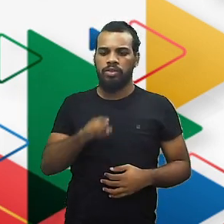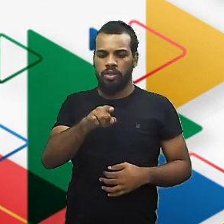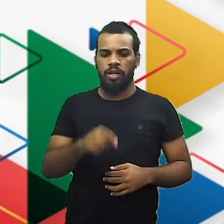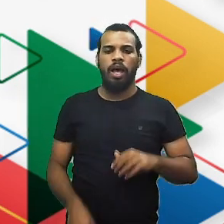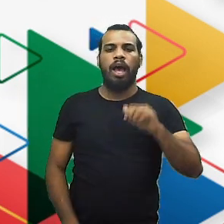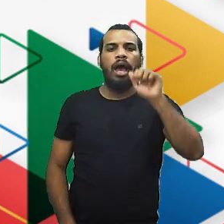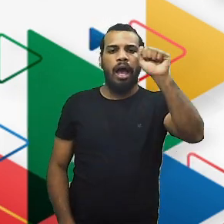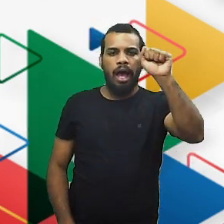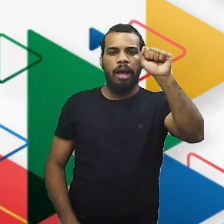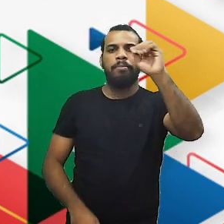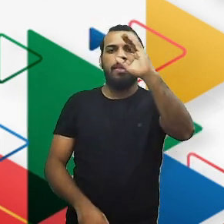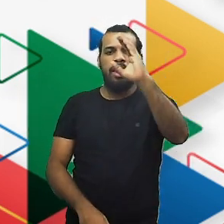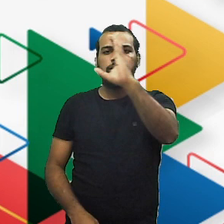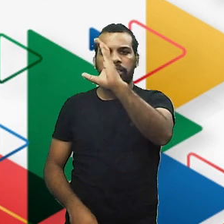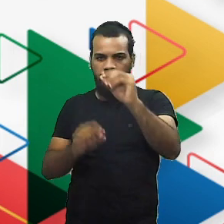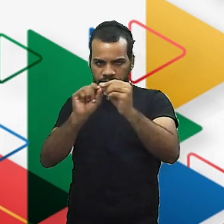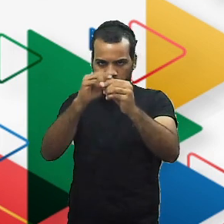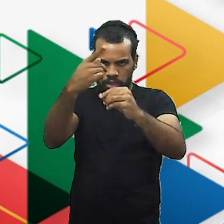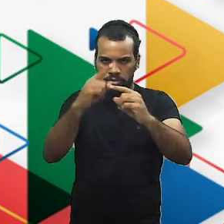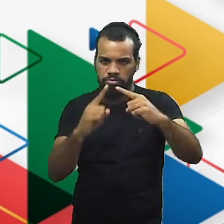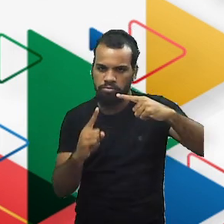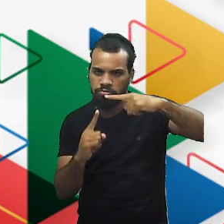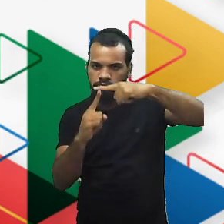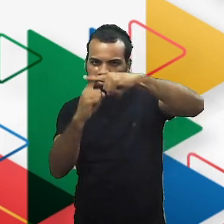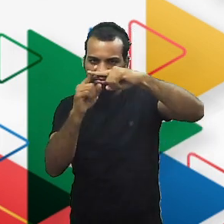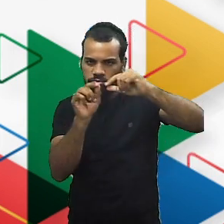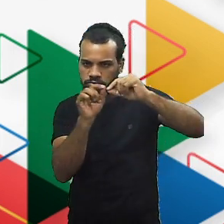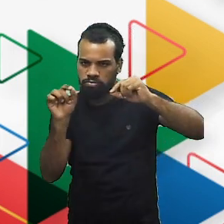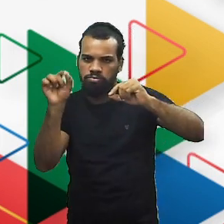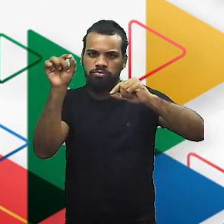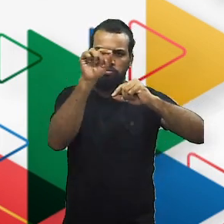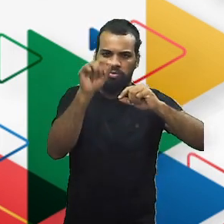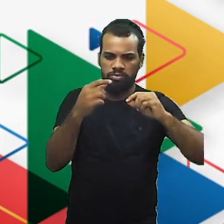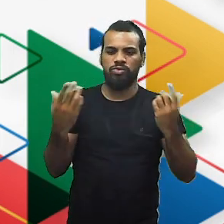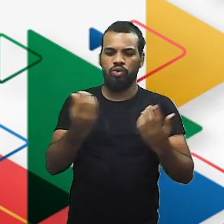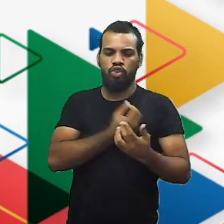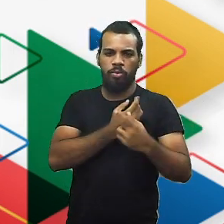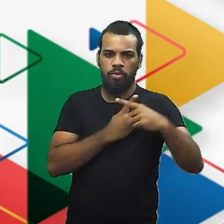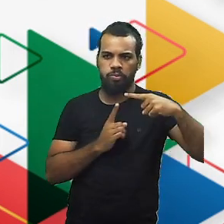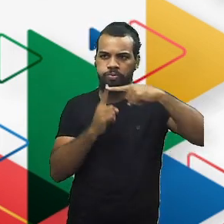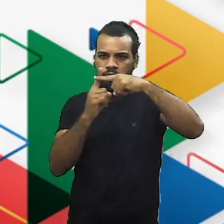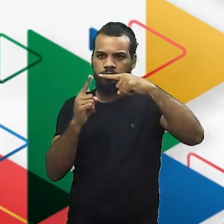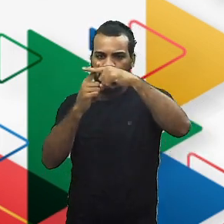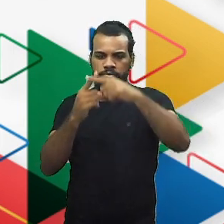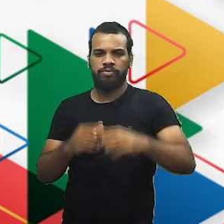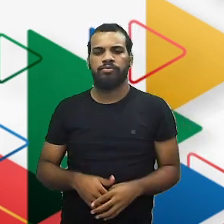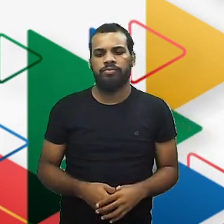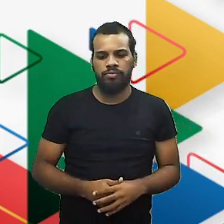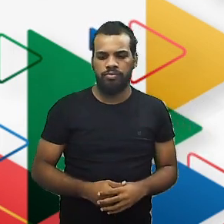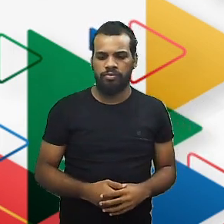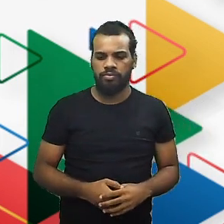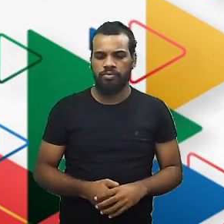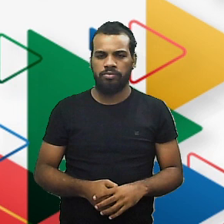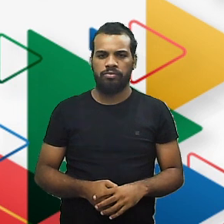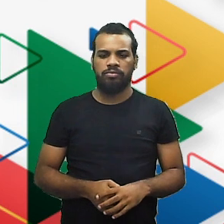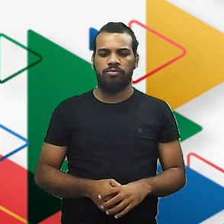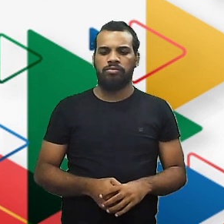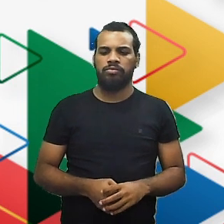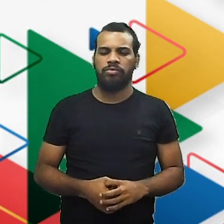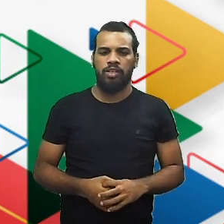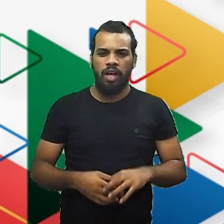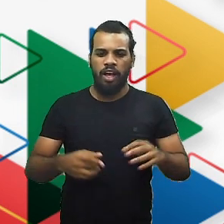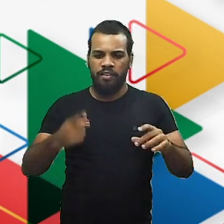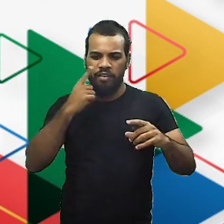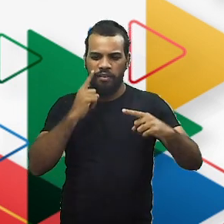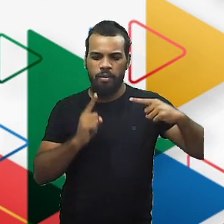pontos A, B e C. E a partir dali você já vai começar a perceber o formato